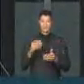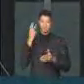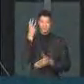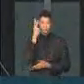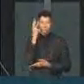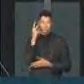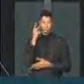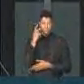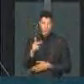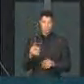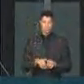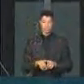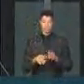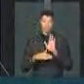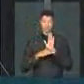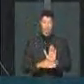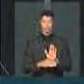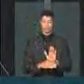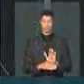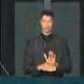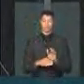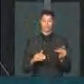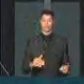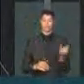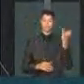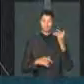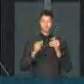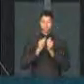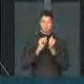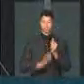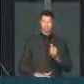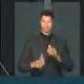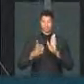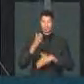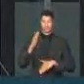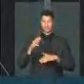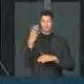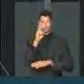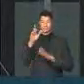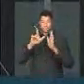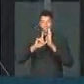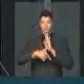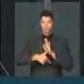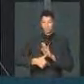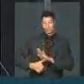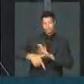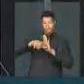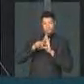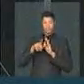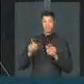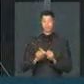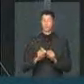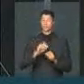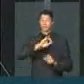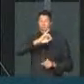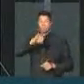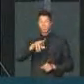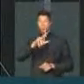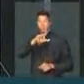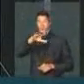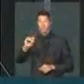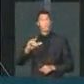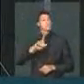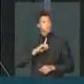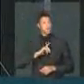para o Maranhão para também ajudar na importância e tarefa de tirar o Maranhão do atraso. Tenho certeza que o deputado Julião Amin